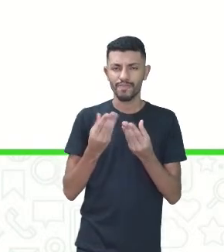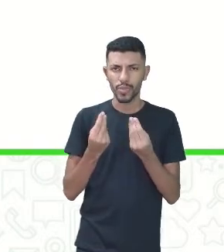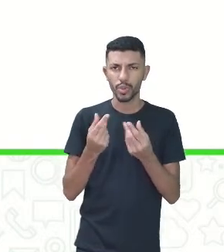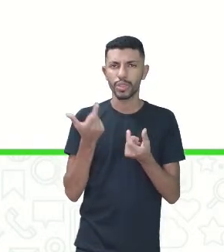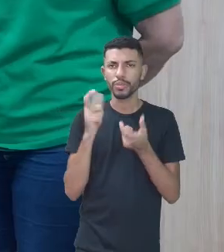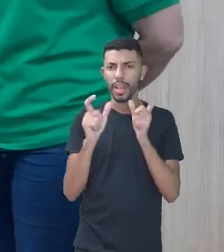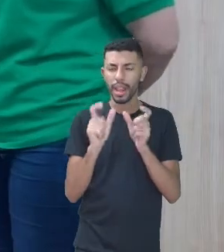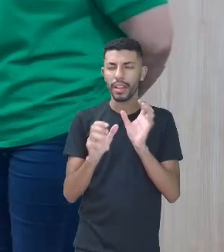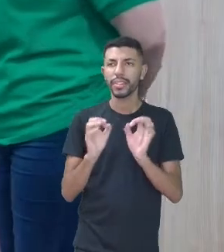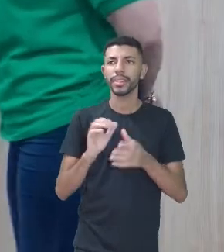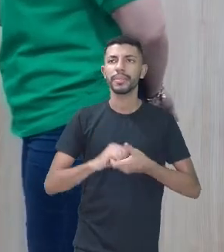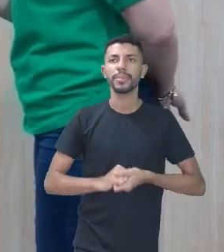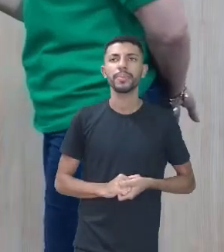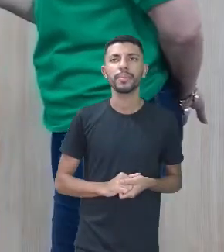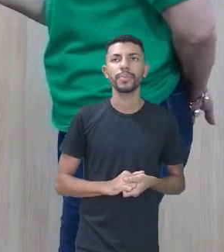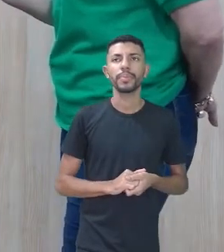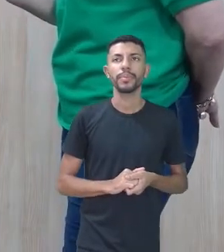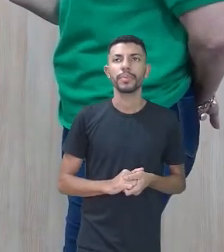rico.